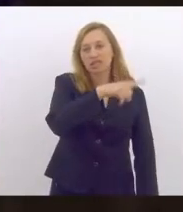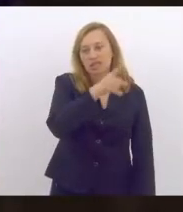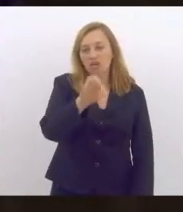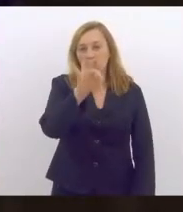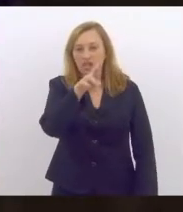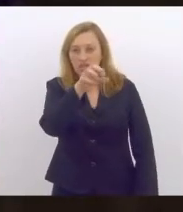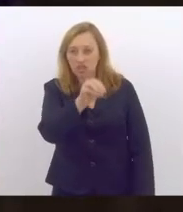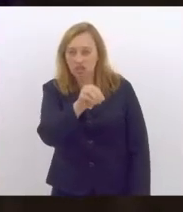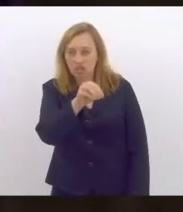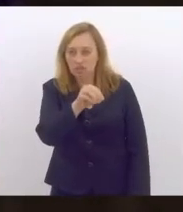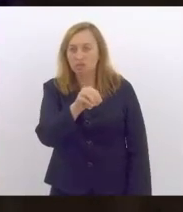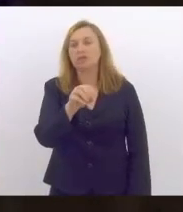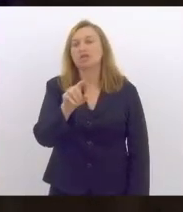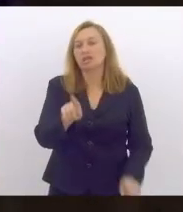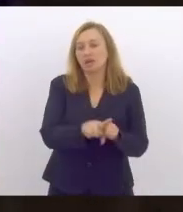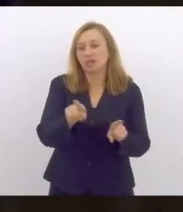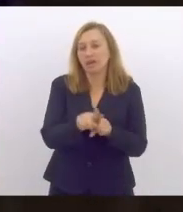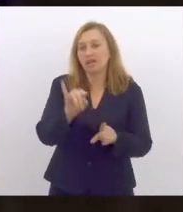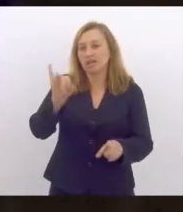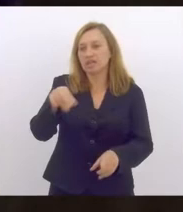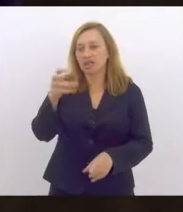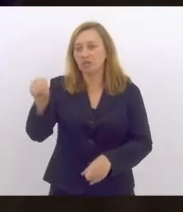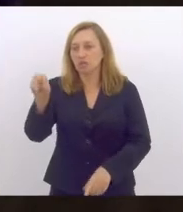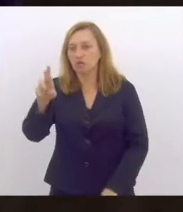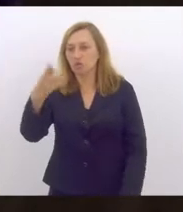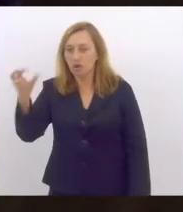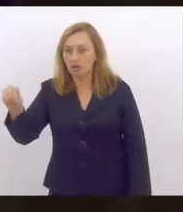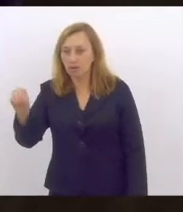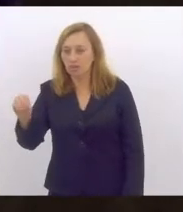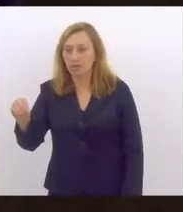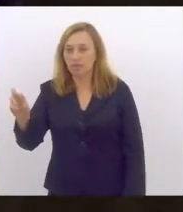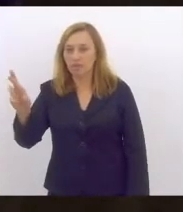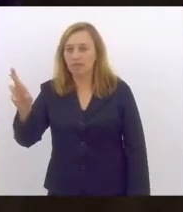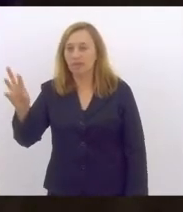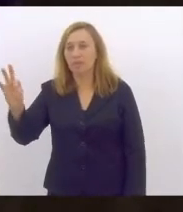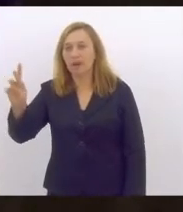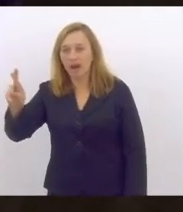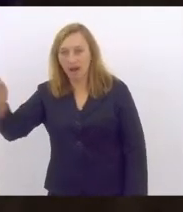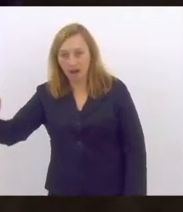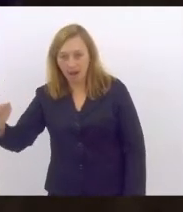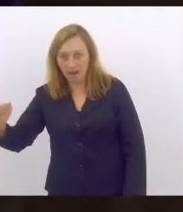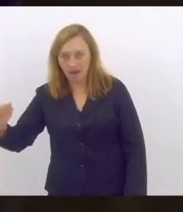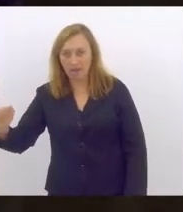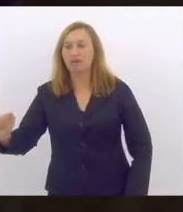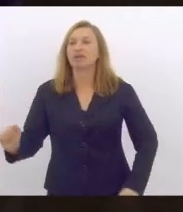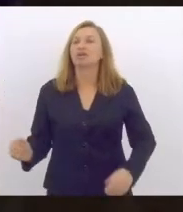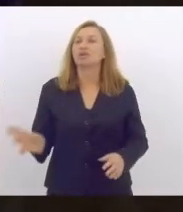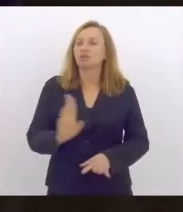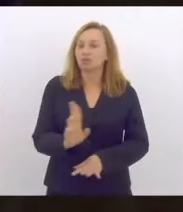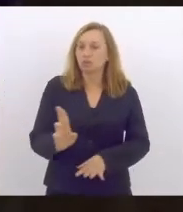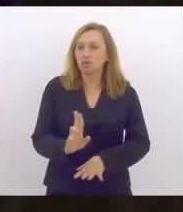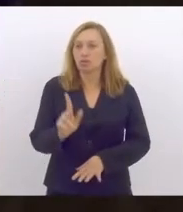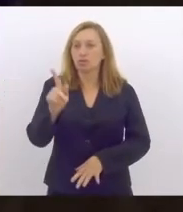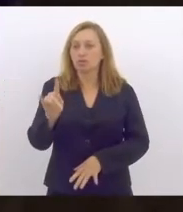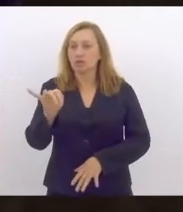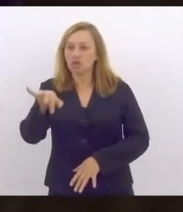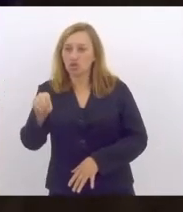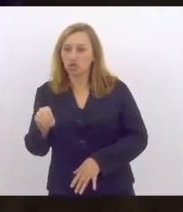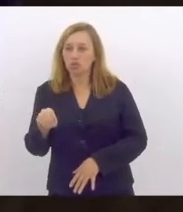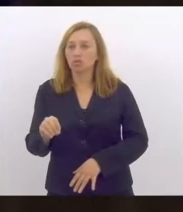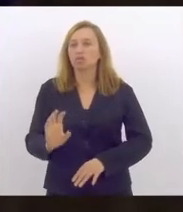dando somente o nome do deputado João Peixoto, cairia o termo, que ela é também conhecida,